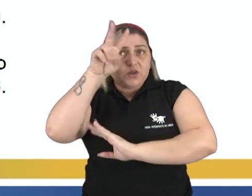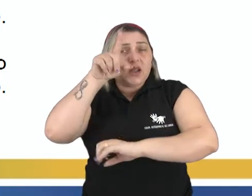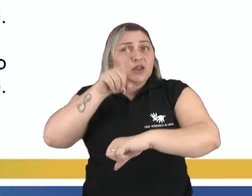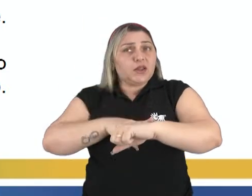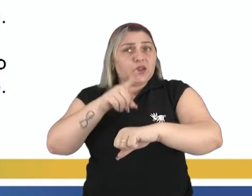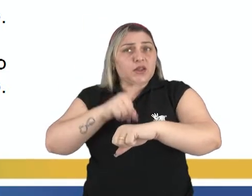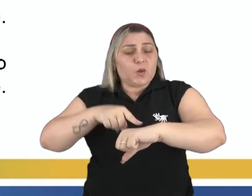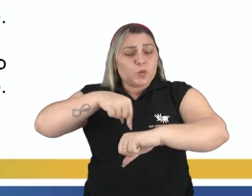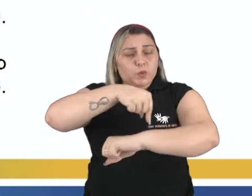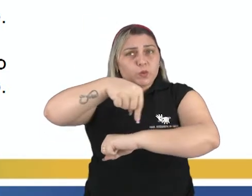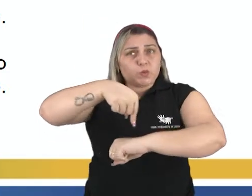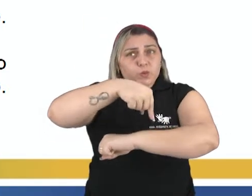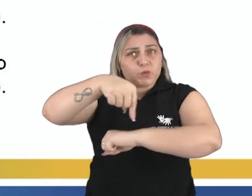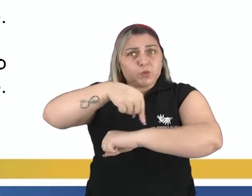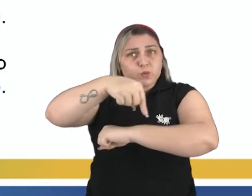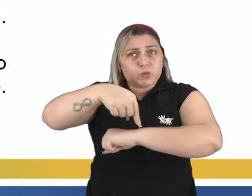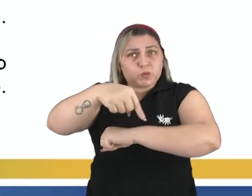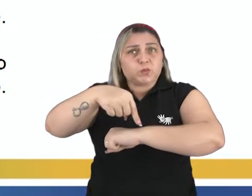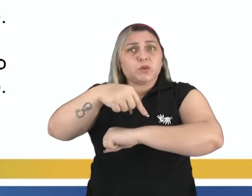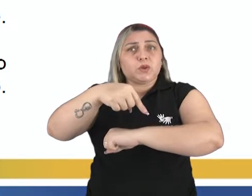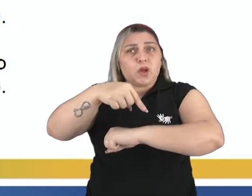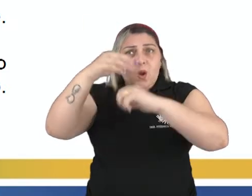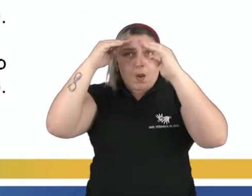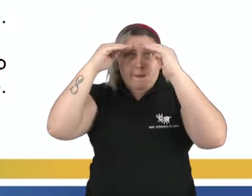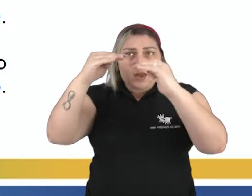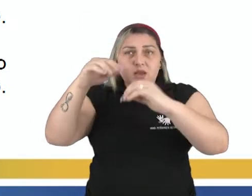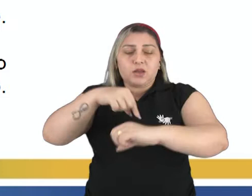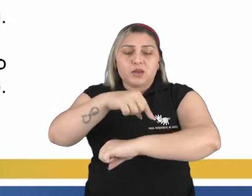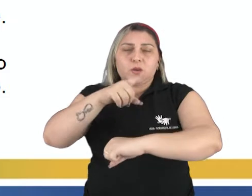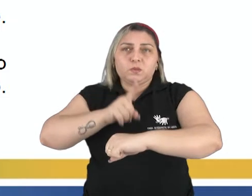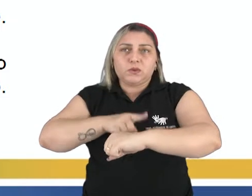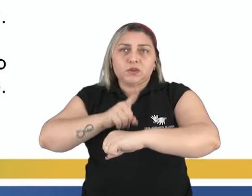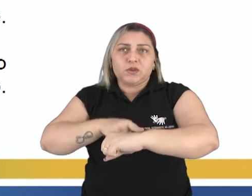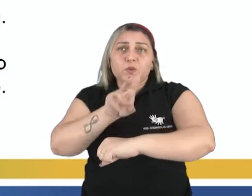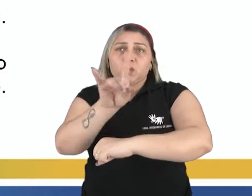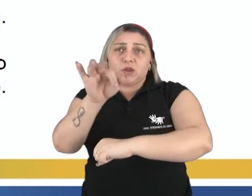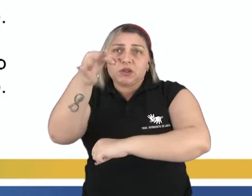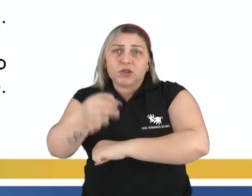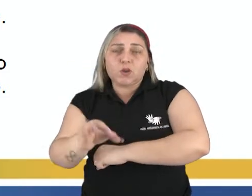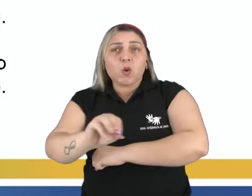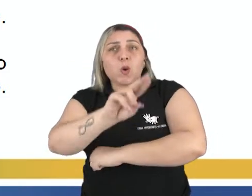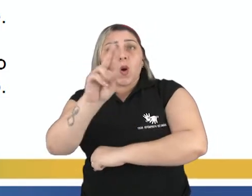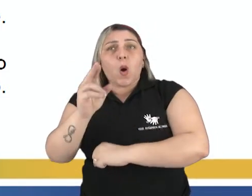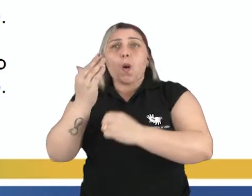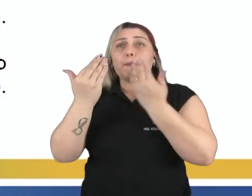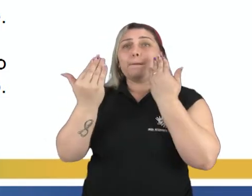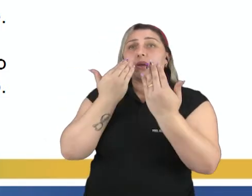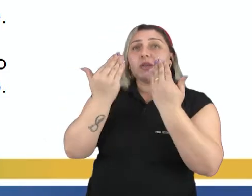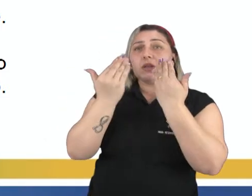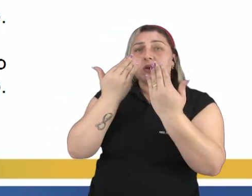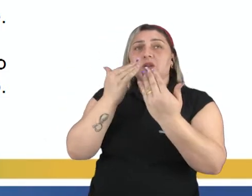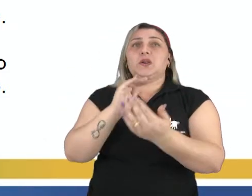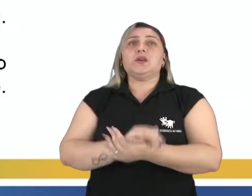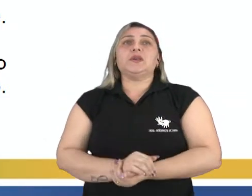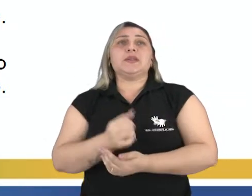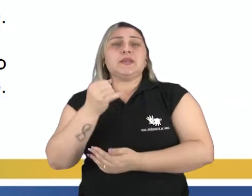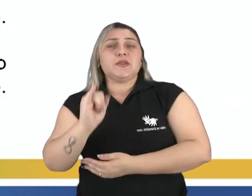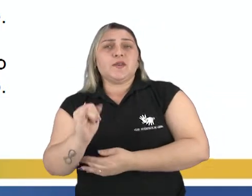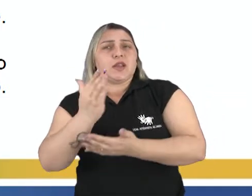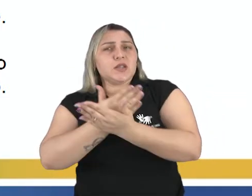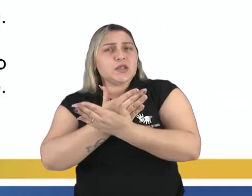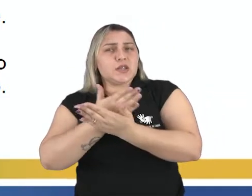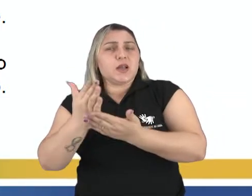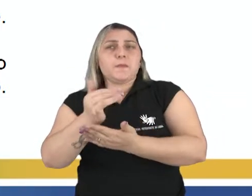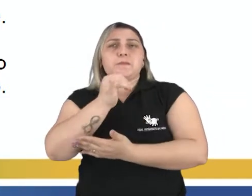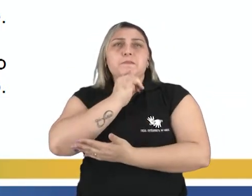tempo cronológico seguindo ali o relógio né as datas certinho ou psicológico se você